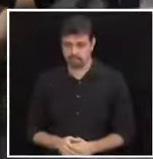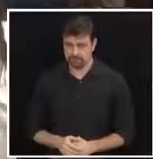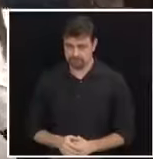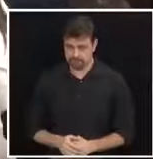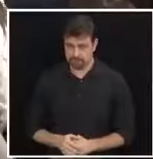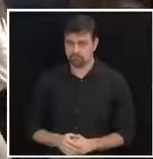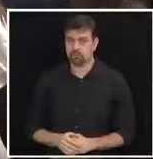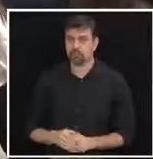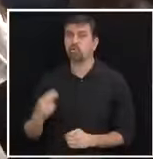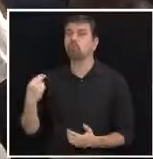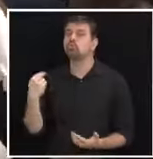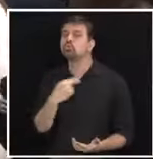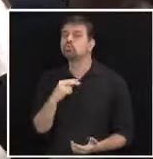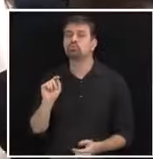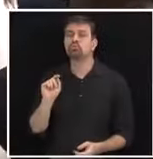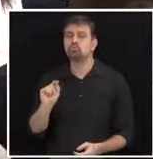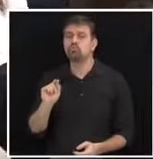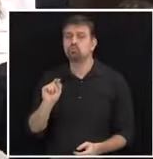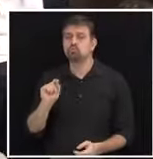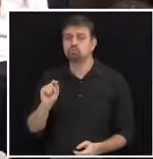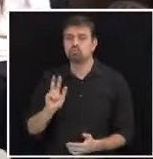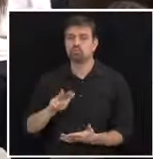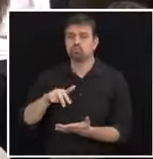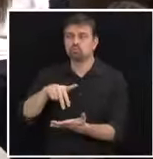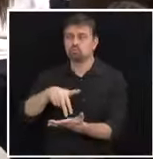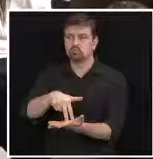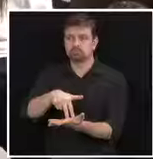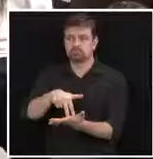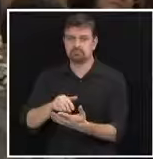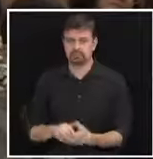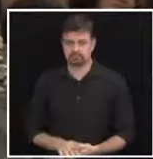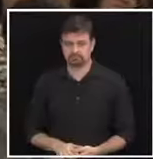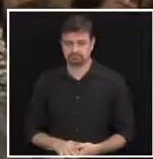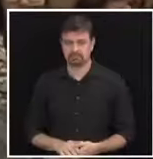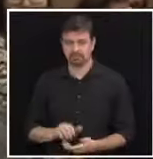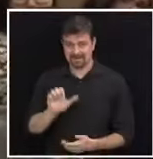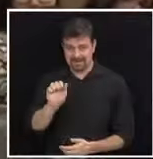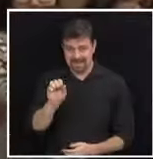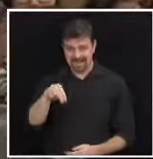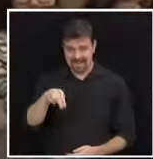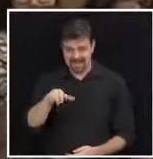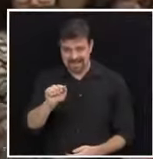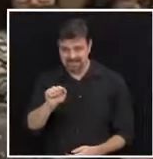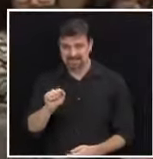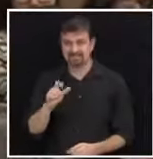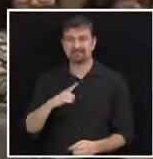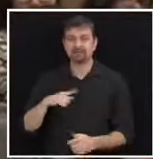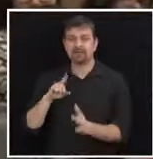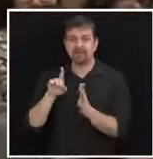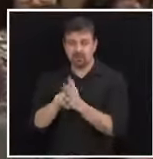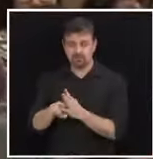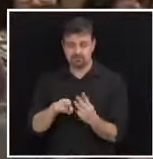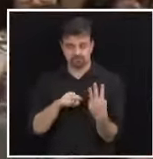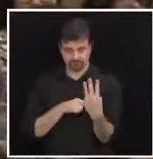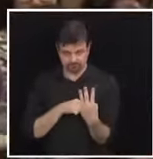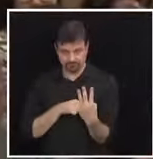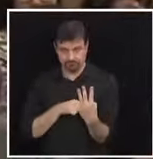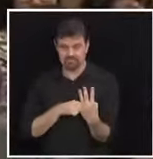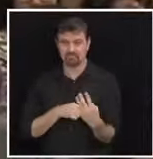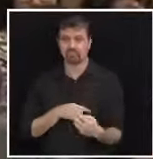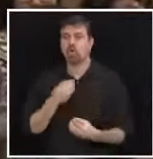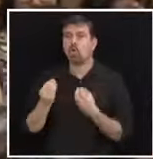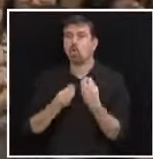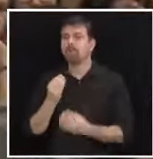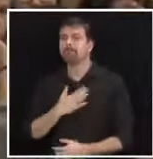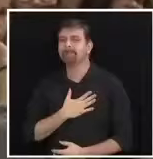Vamos lá, só não esquece de falar seu nome e ficar de pé, por favor. Meu nome é Analice e eu tenho uma pergunta para os três. Em relação ao